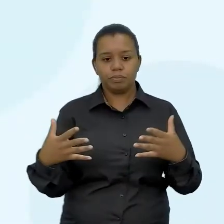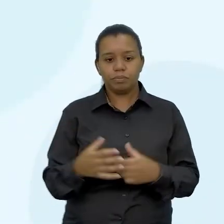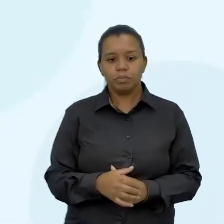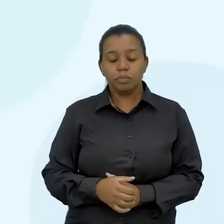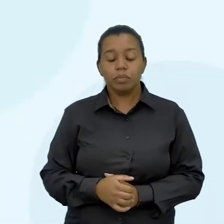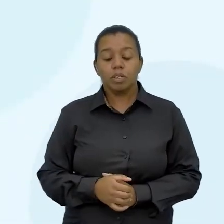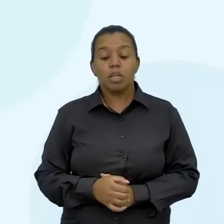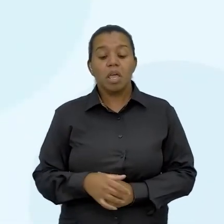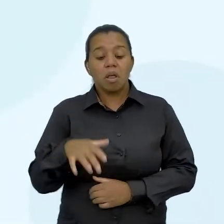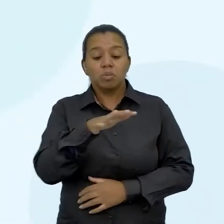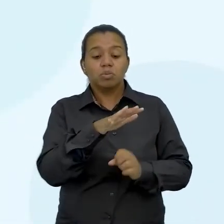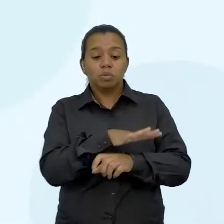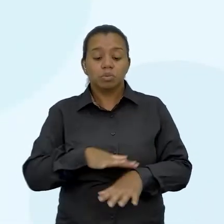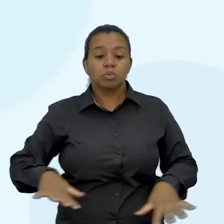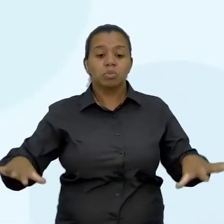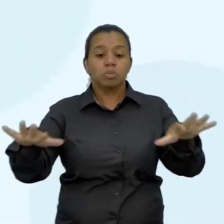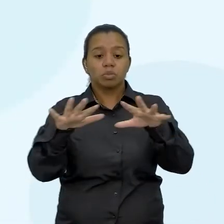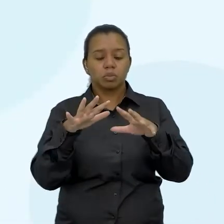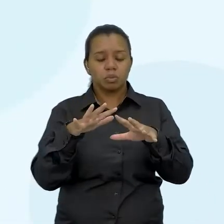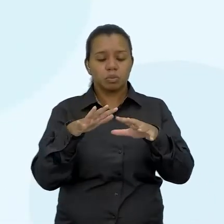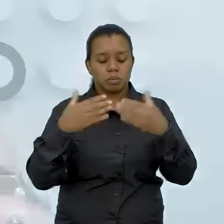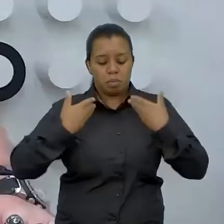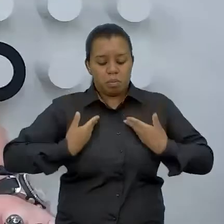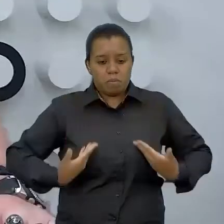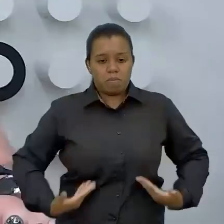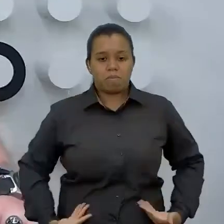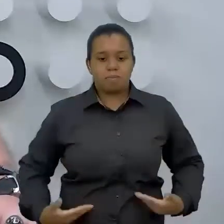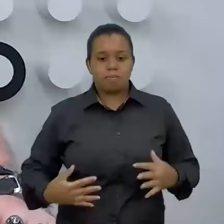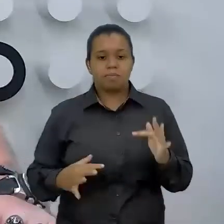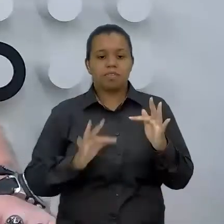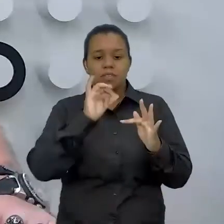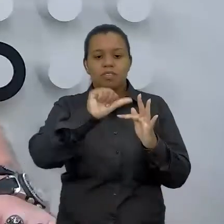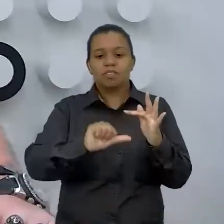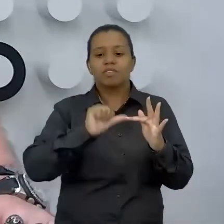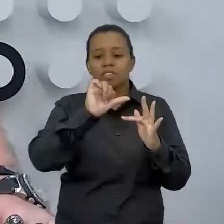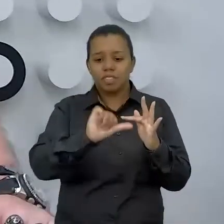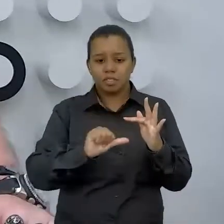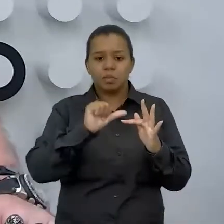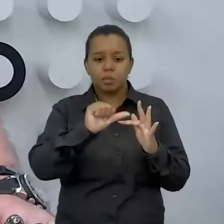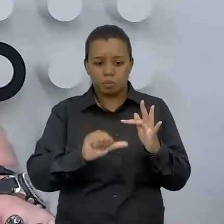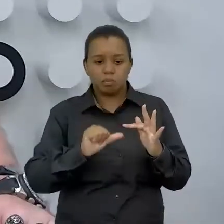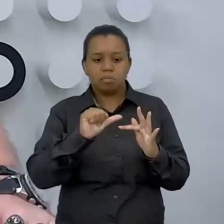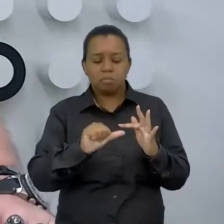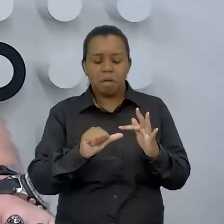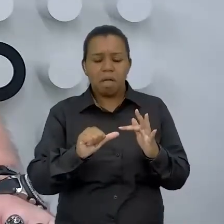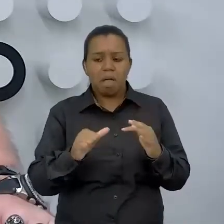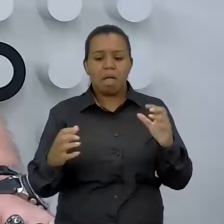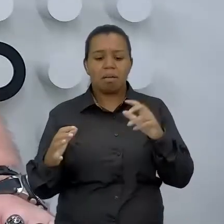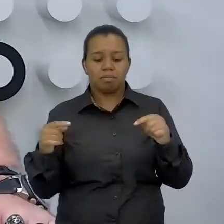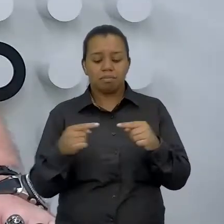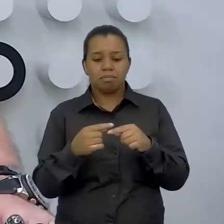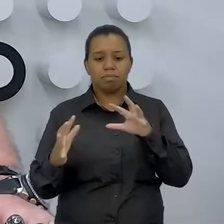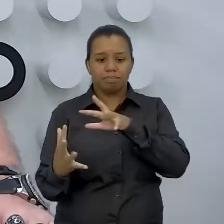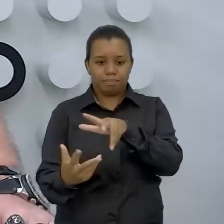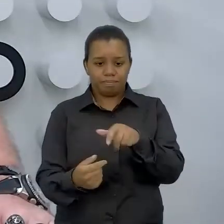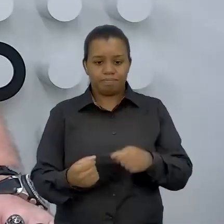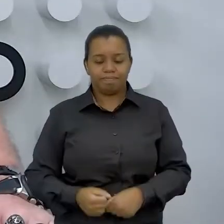meio físico, que também faz parte aí, tem muita importância aí como sistema da Terra, e daqui a pouco nós voltamos.